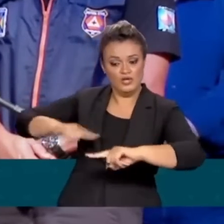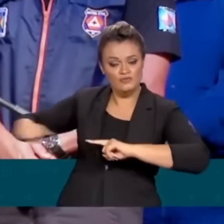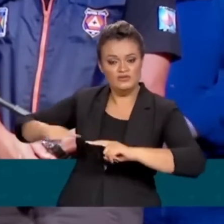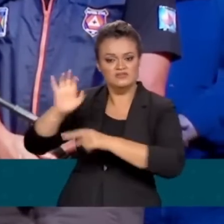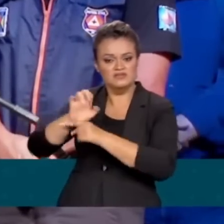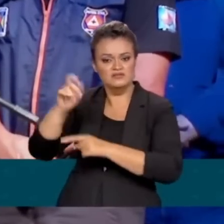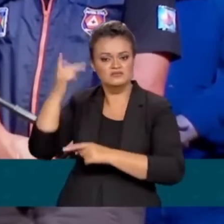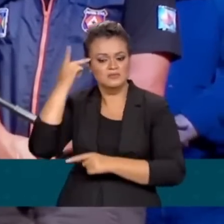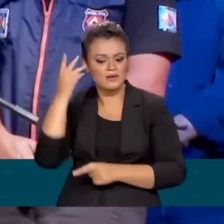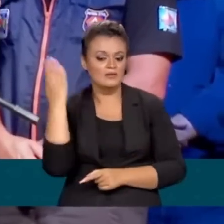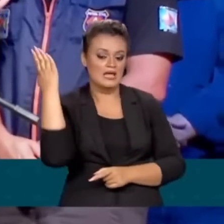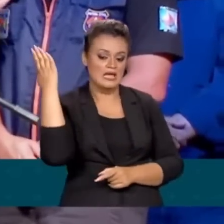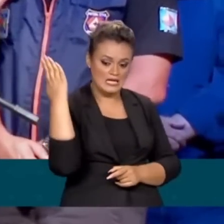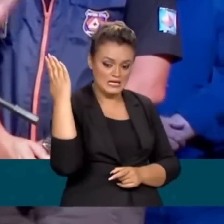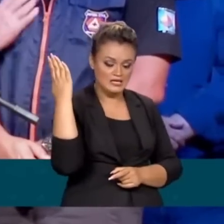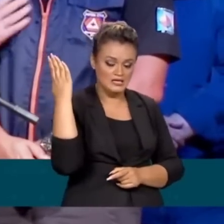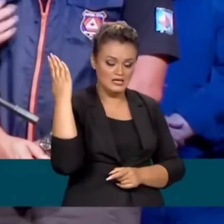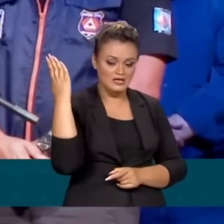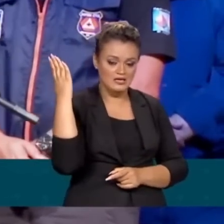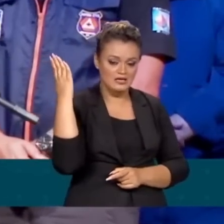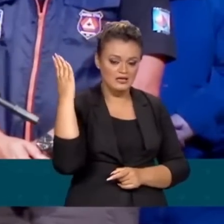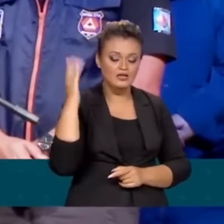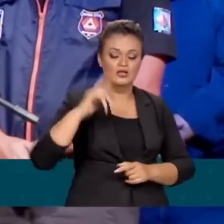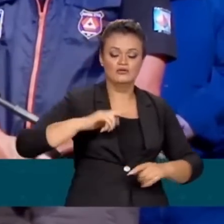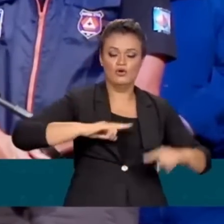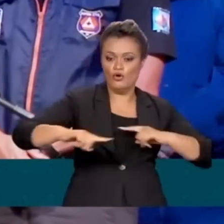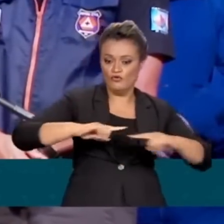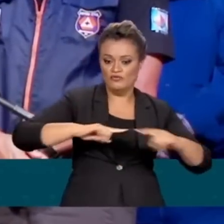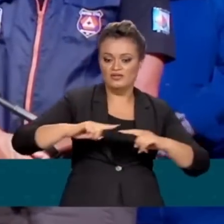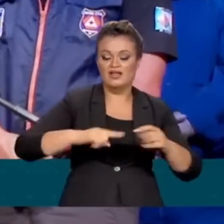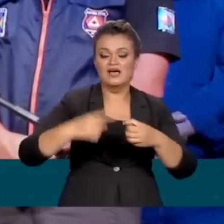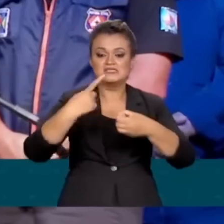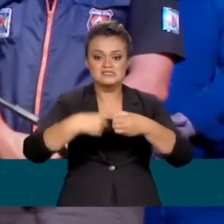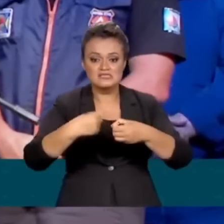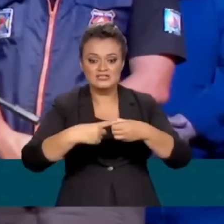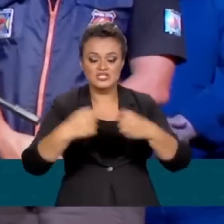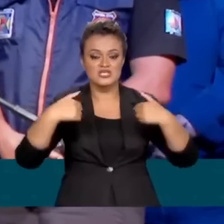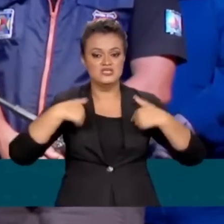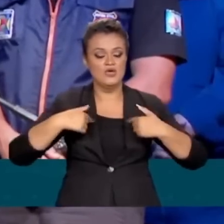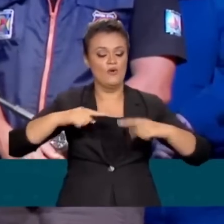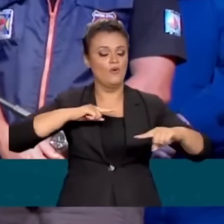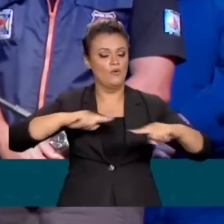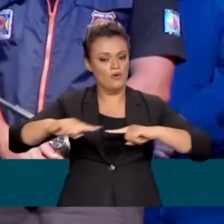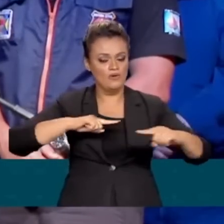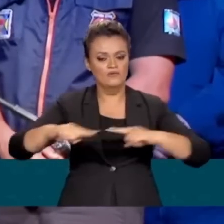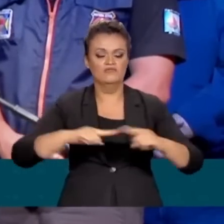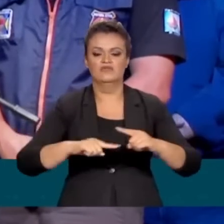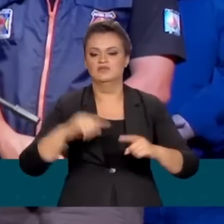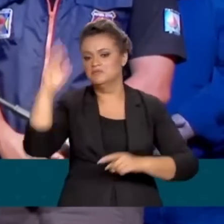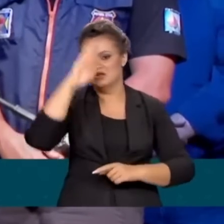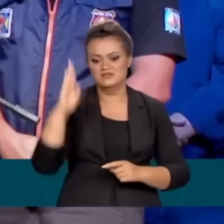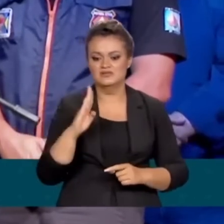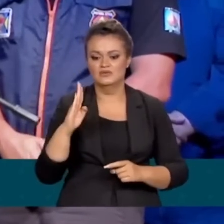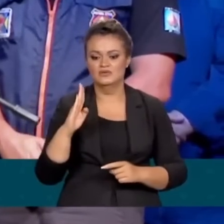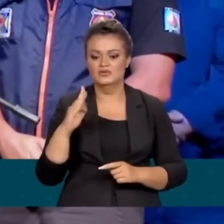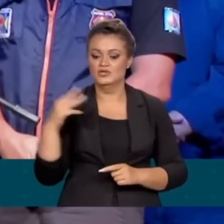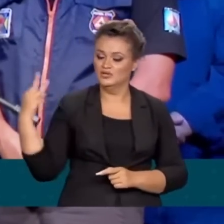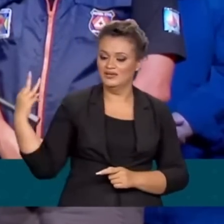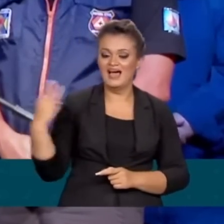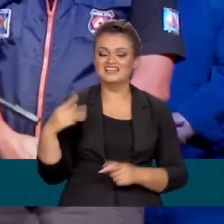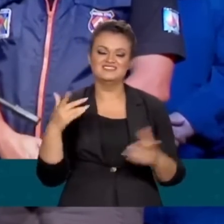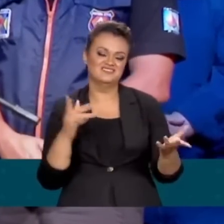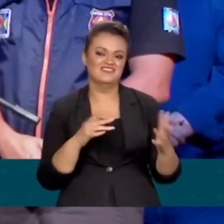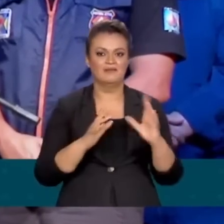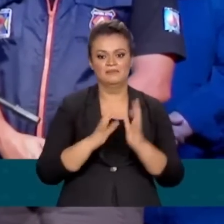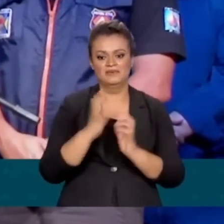de São Paulo esse aqui tem obrigação de governar a cidade e eu tenho responsabilidade governar o país se